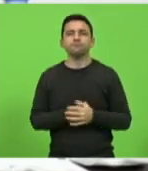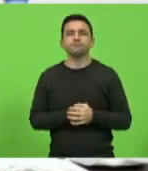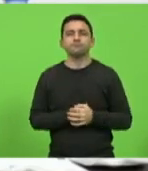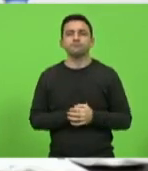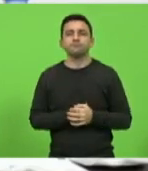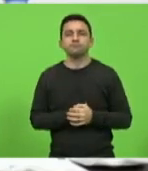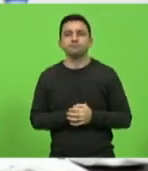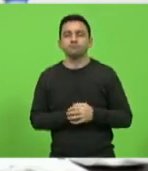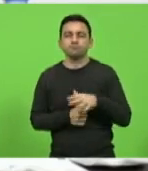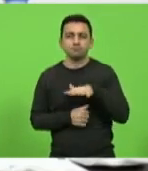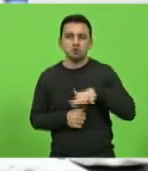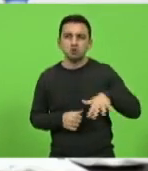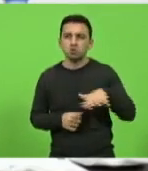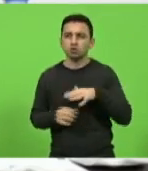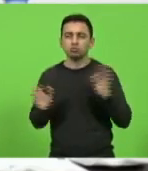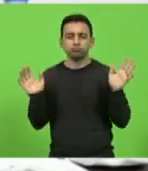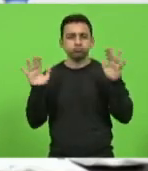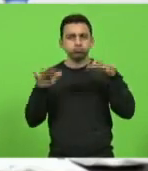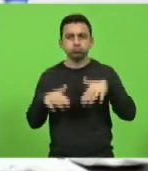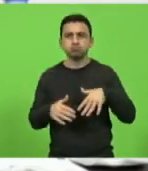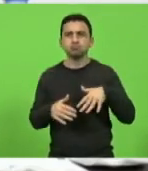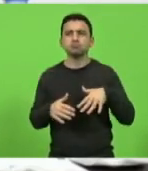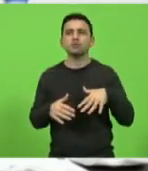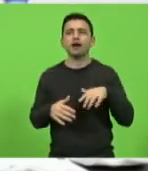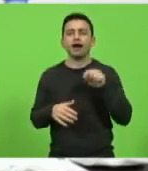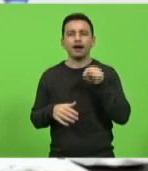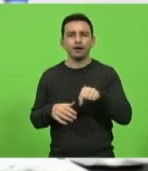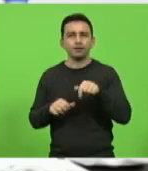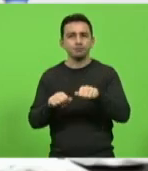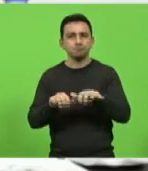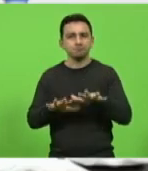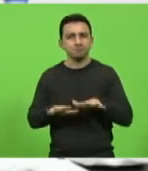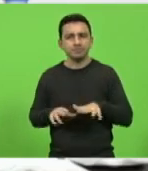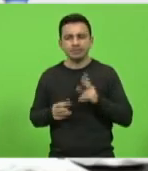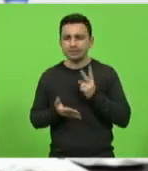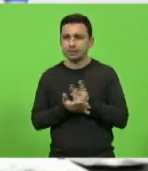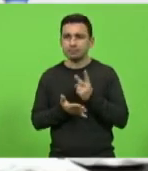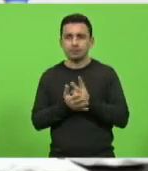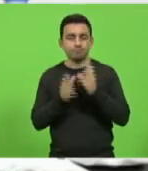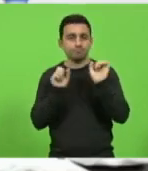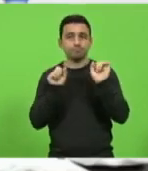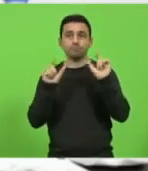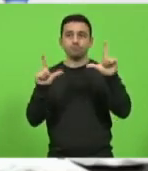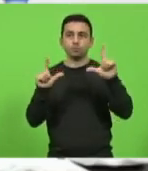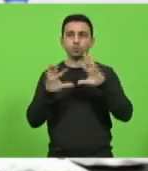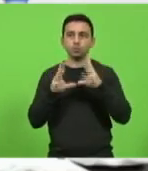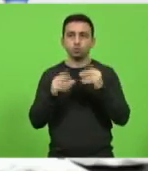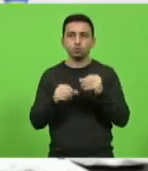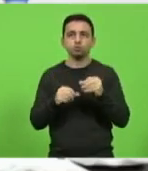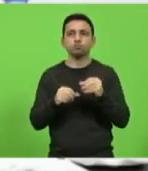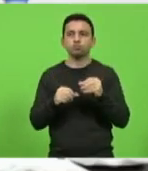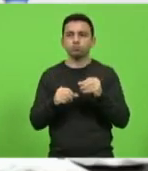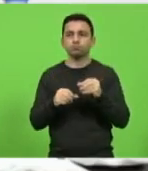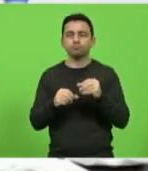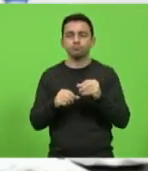as sessões sempre muito vigilante com todas as ações